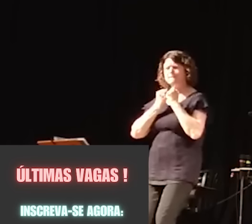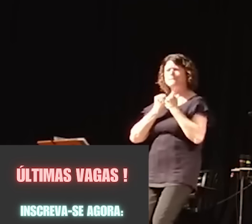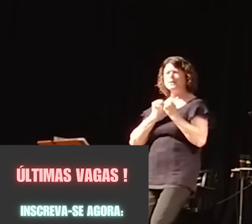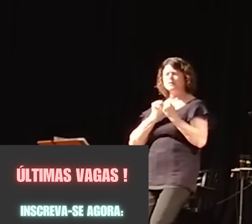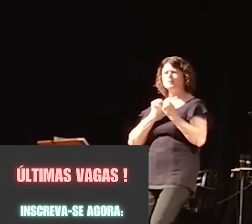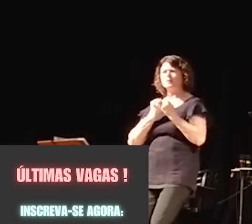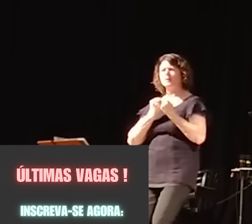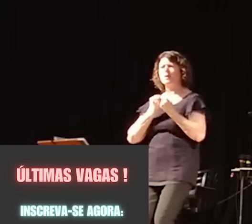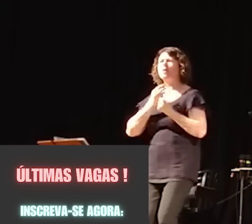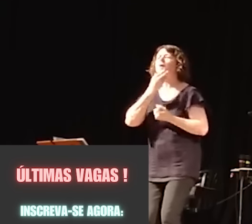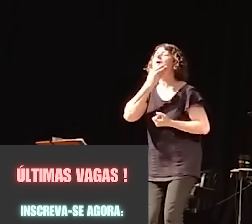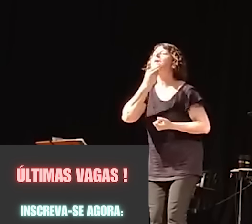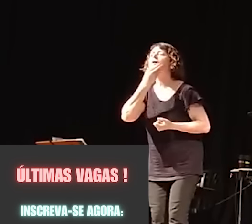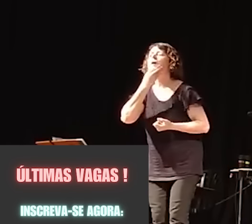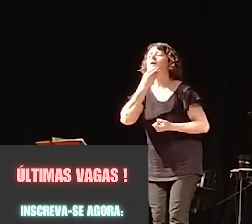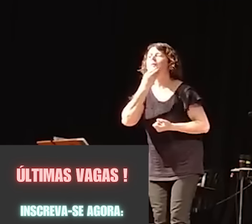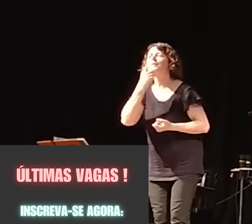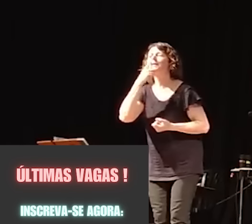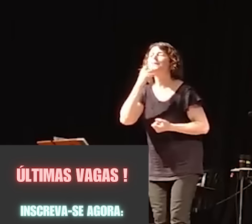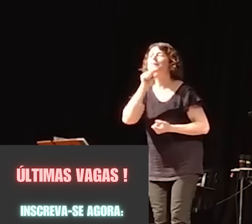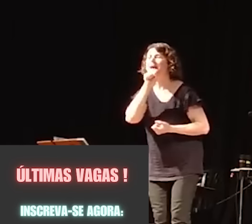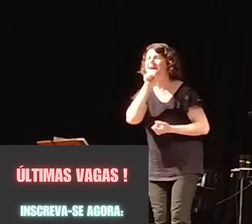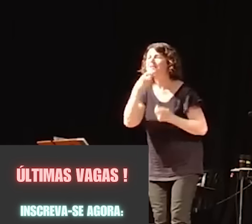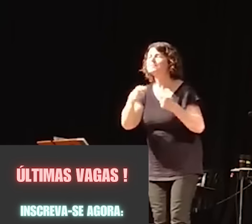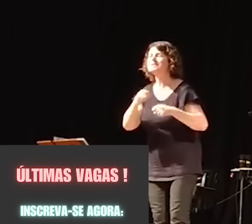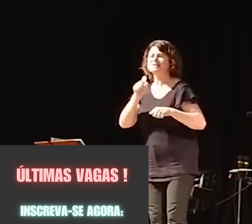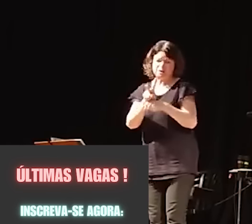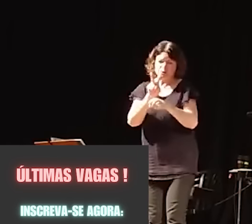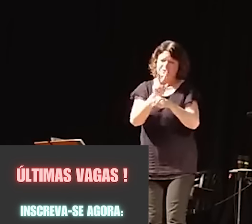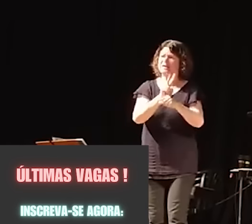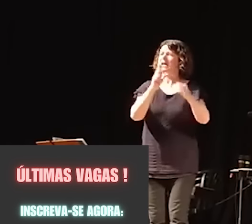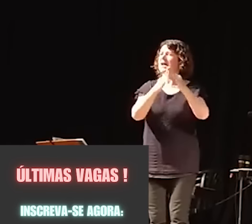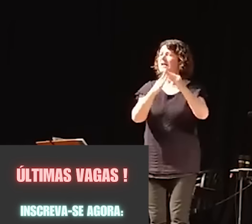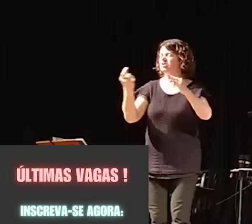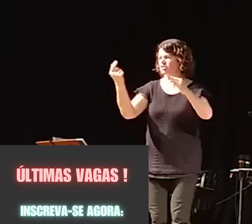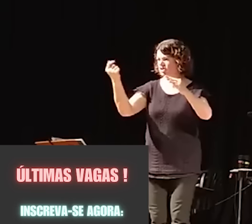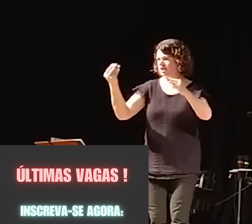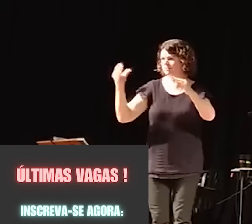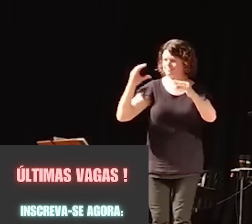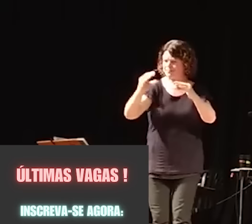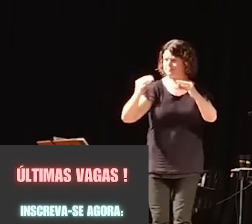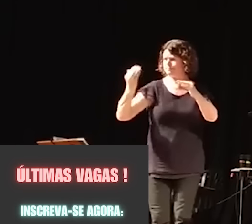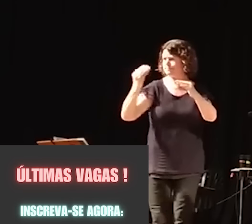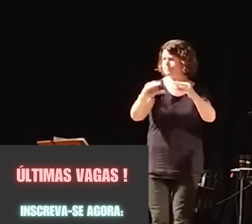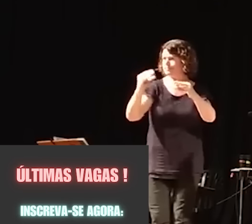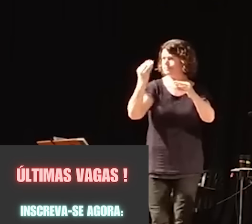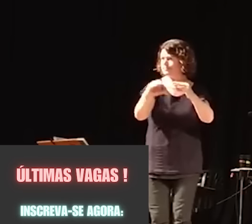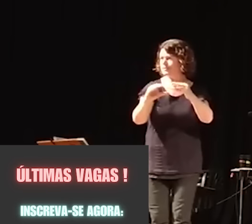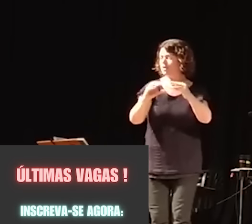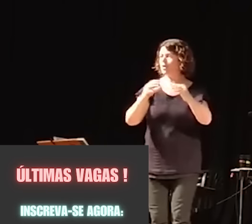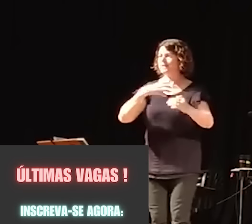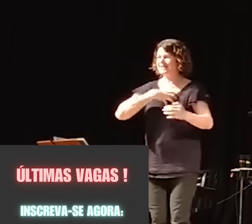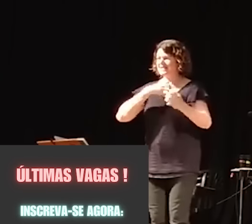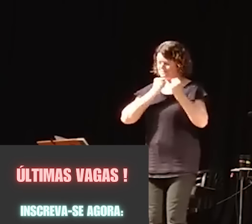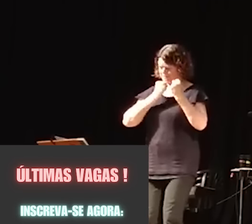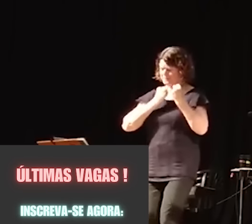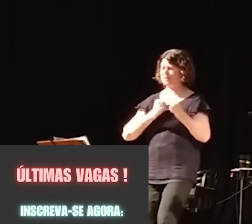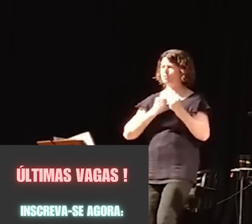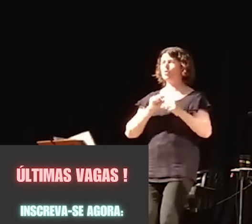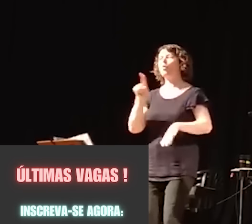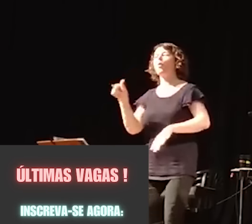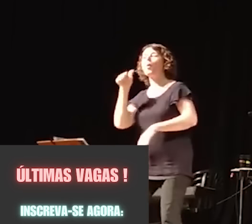a casa de uma mãe que é mãe solteira que precisa sustentar seu filho de um homem de uma mulher crente que é o único crente da sua família